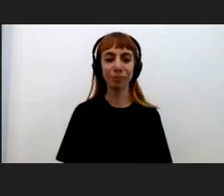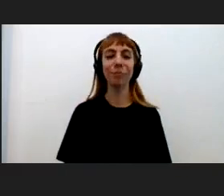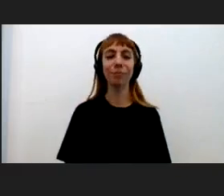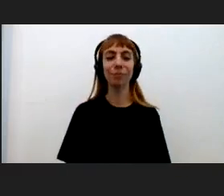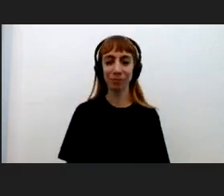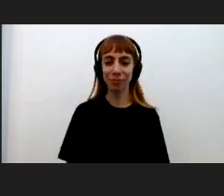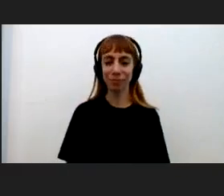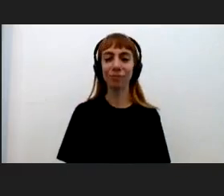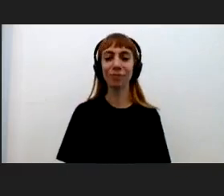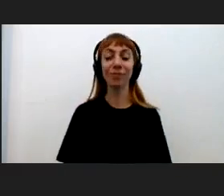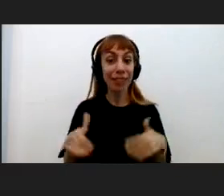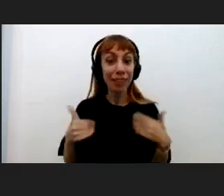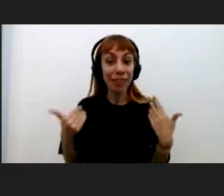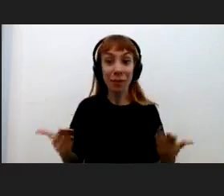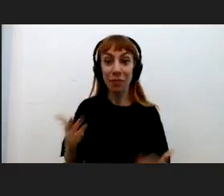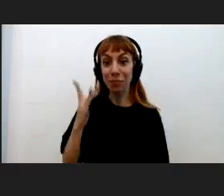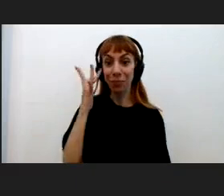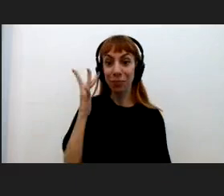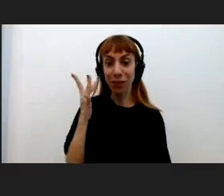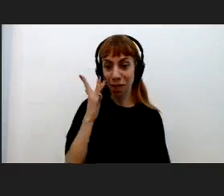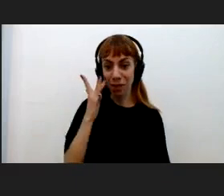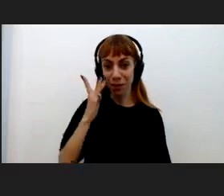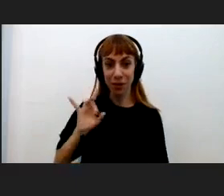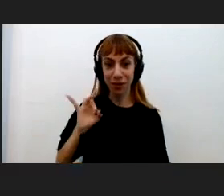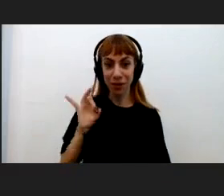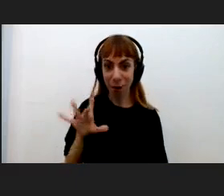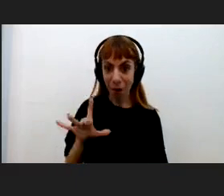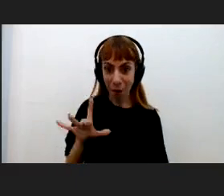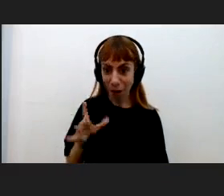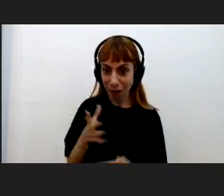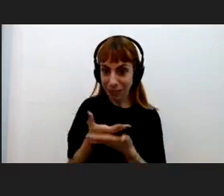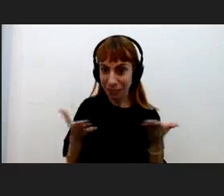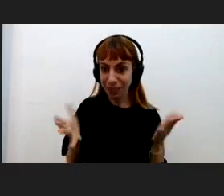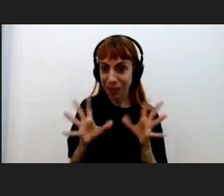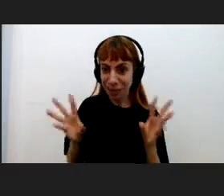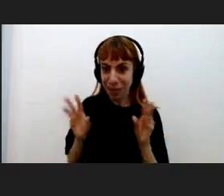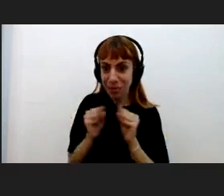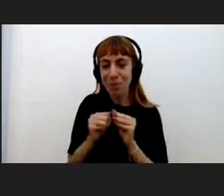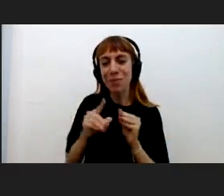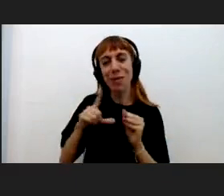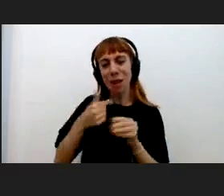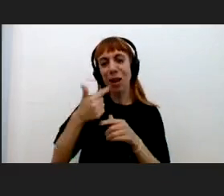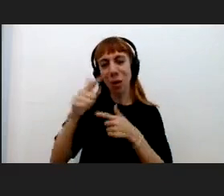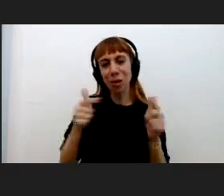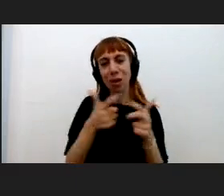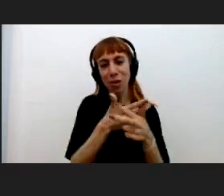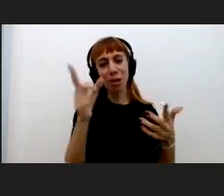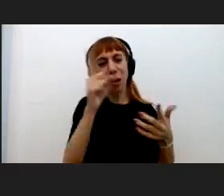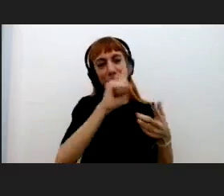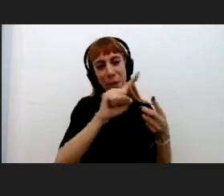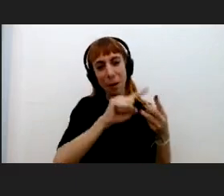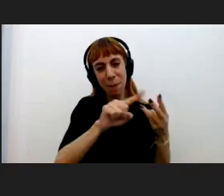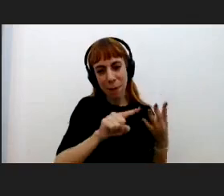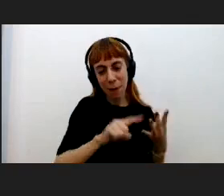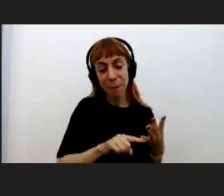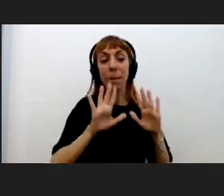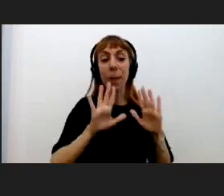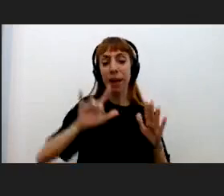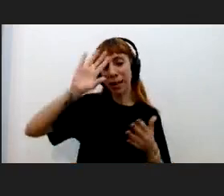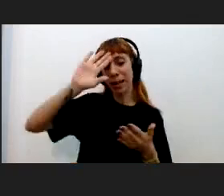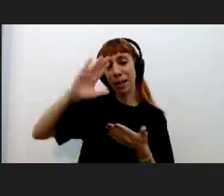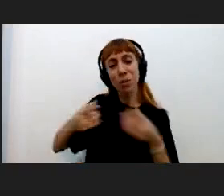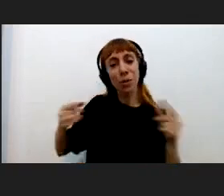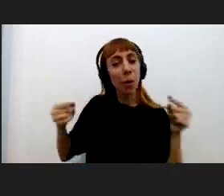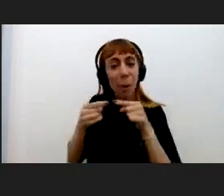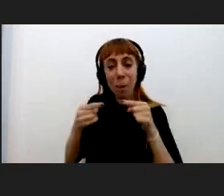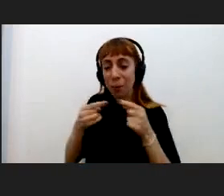acho que é isso, gente. Eu tinha separado outras questões aqui, mas acho que vai muito na linha do que eu já comentei, né? De que relações de cuidado e de